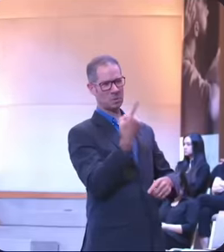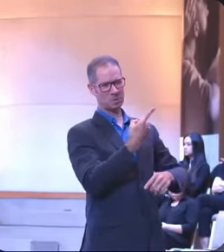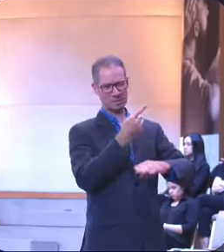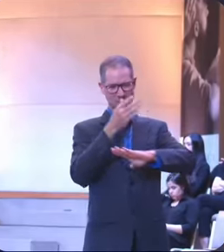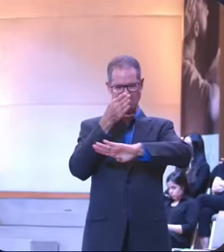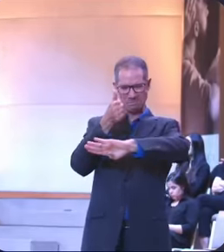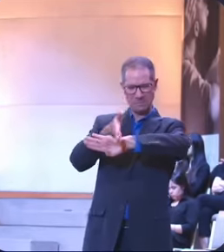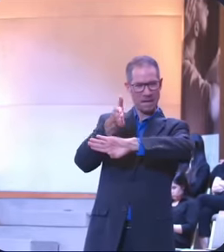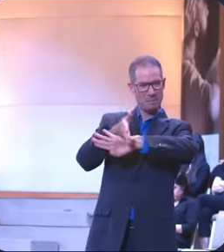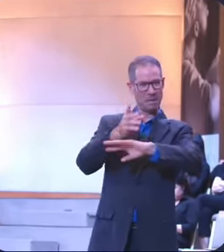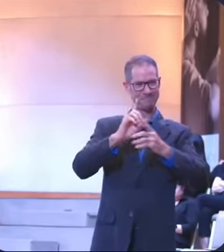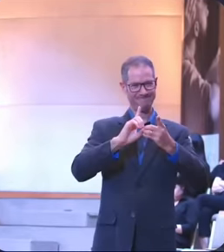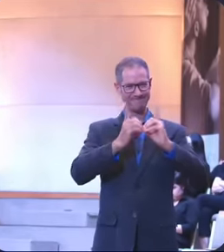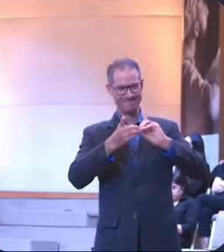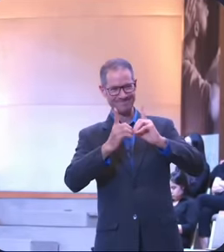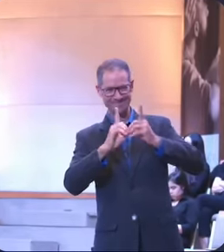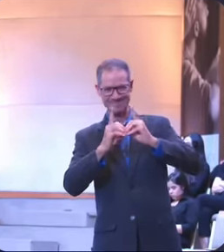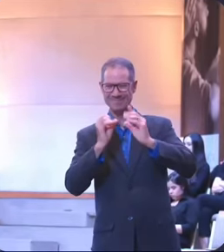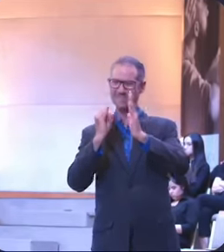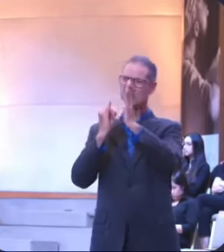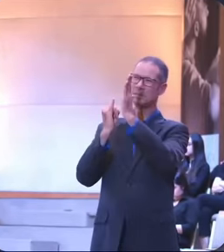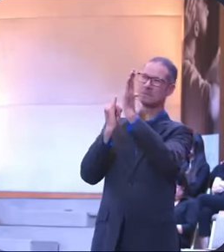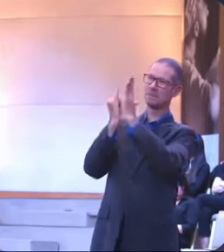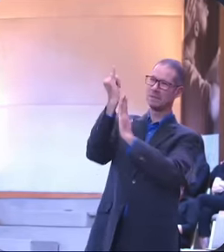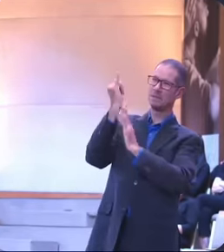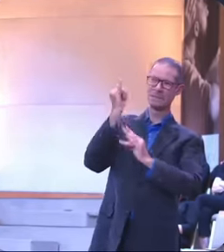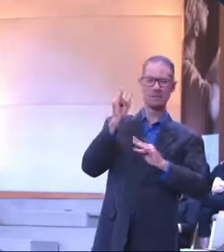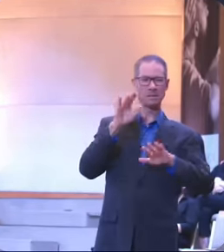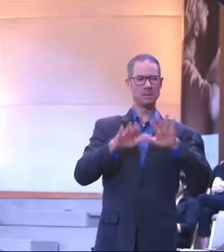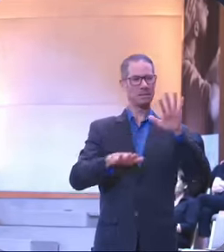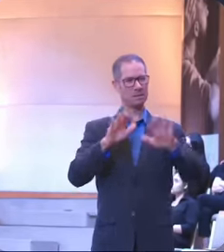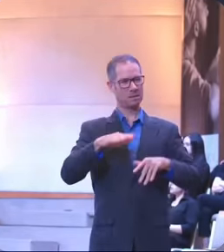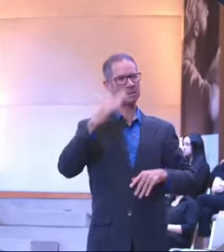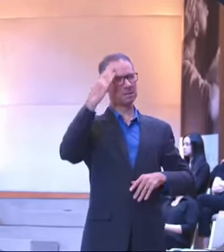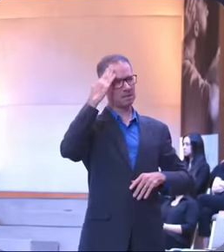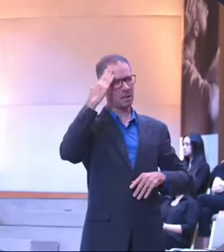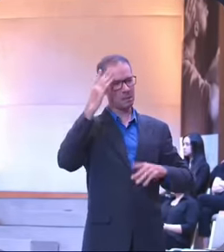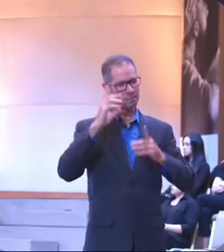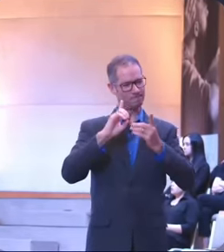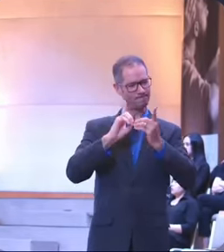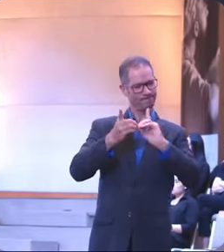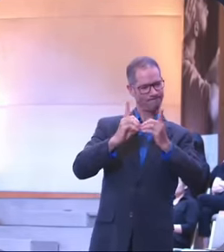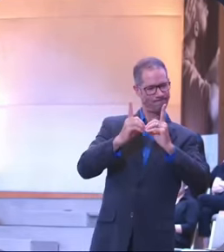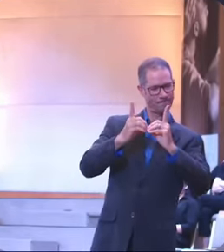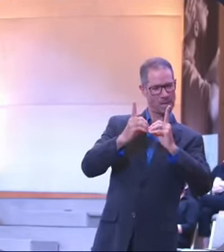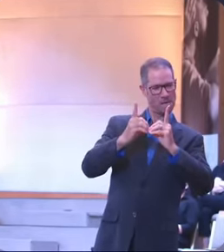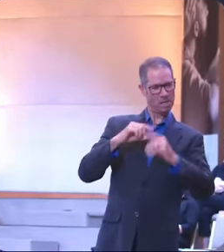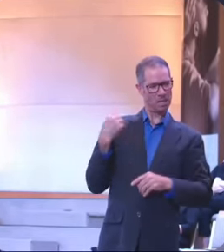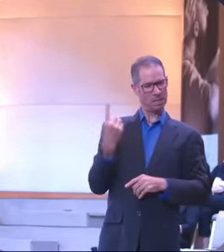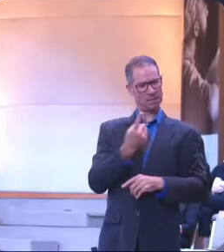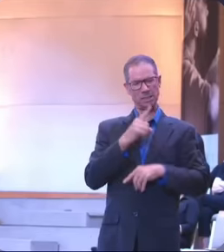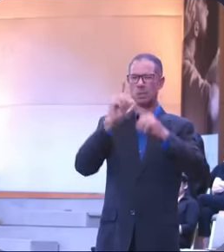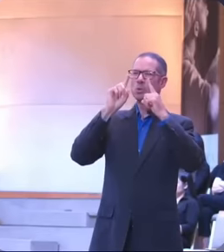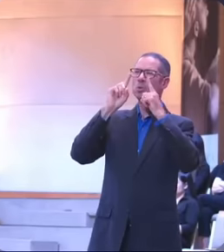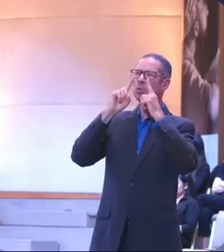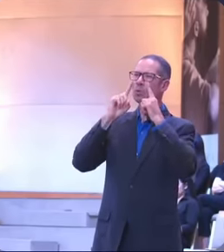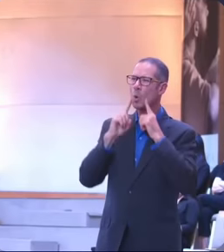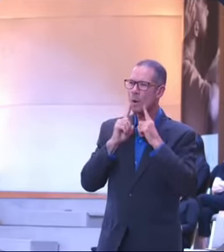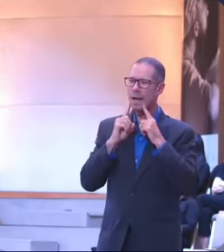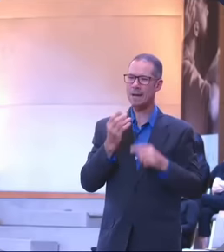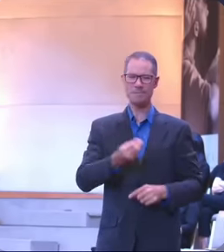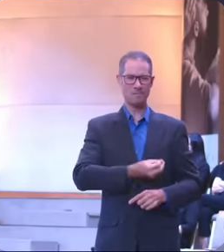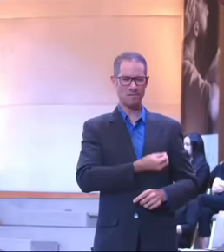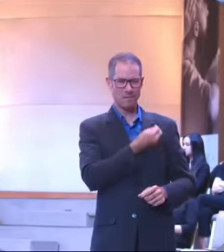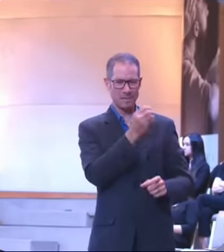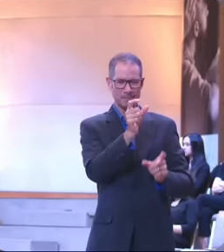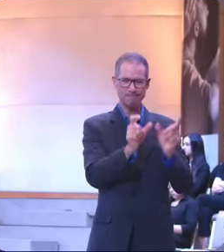parte dessa dinâmica. E às vezes, sabe, nessa dinâmica a gente vai ter que chorar por alguém,